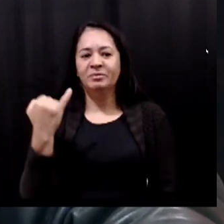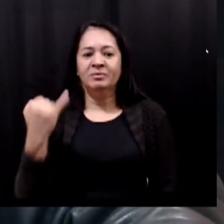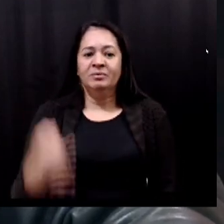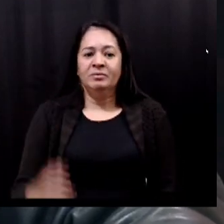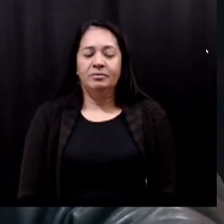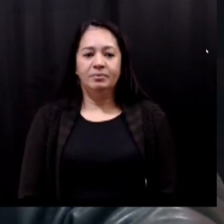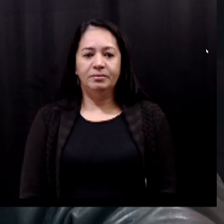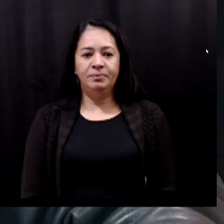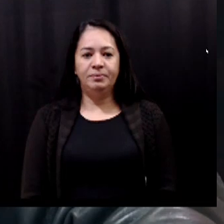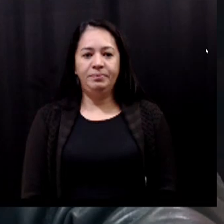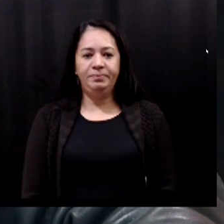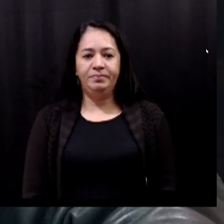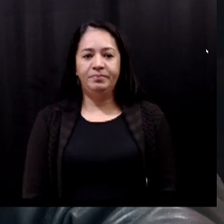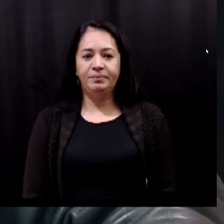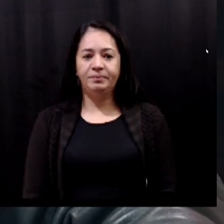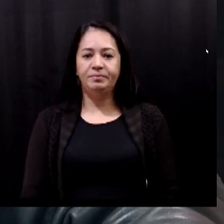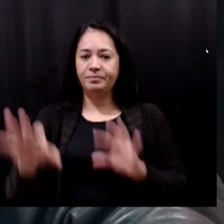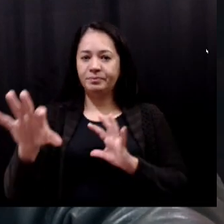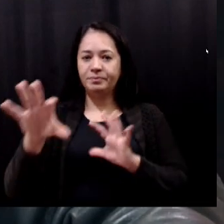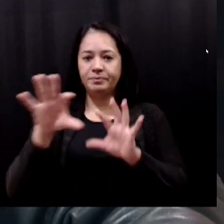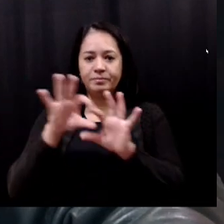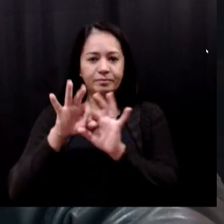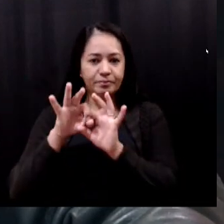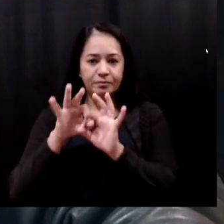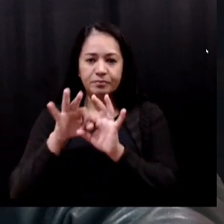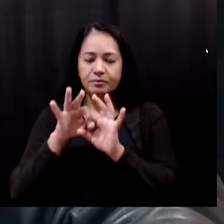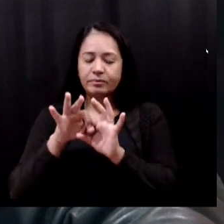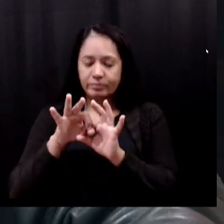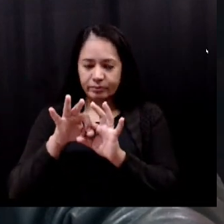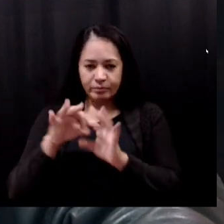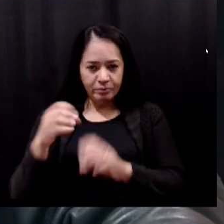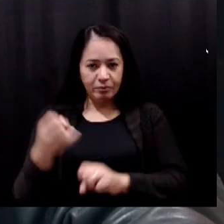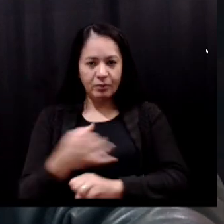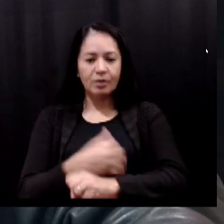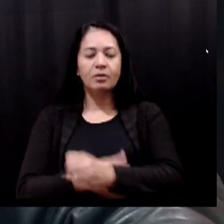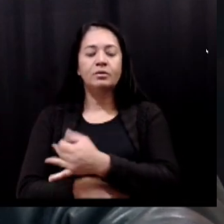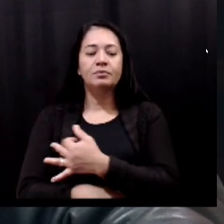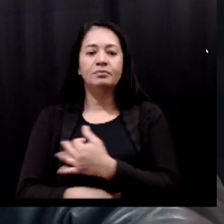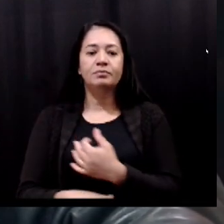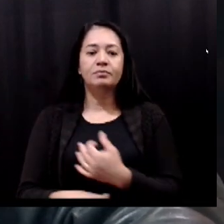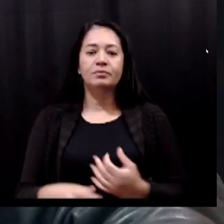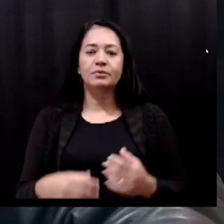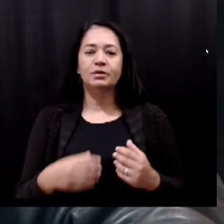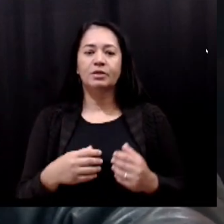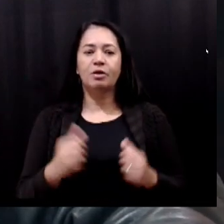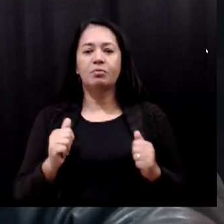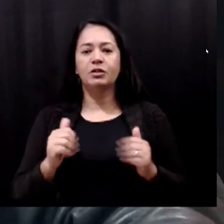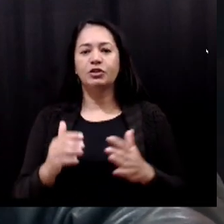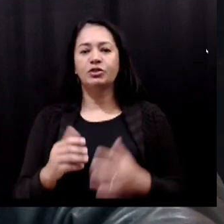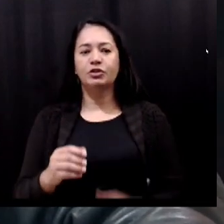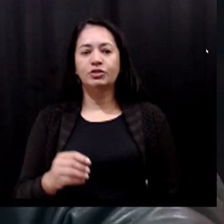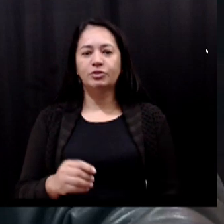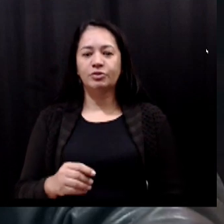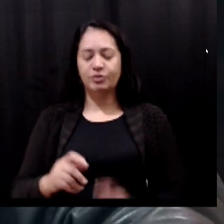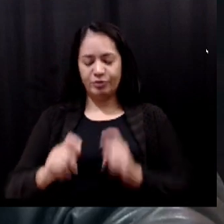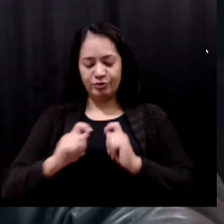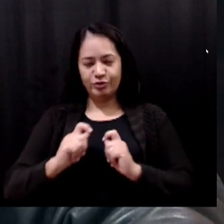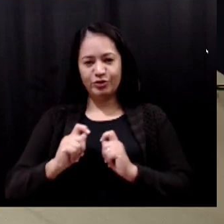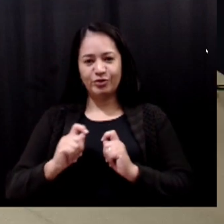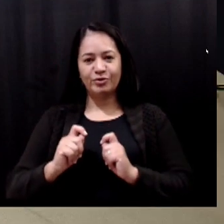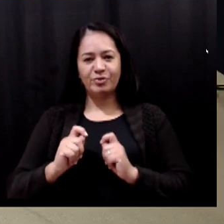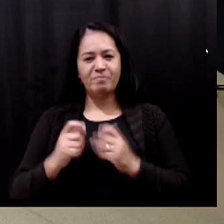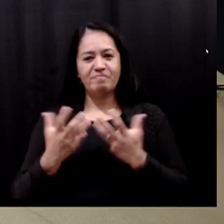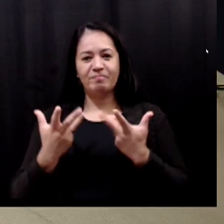Estabelecer vínculos afetivos é uma medida de autorregeneração, inclusive.